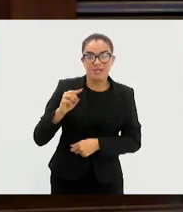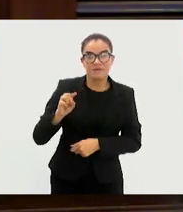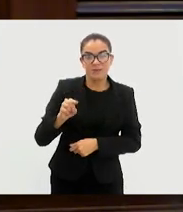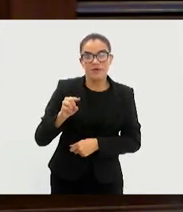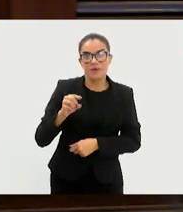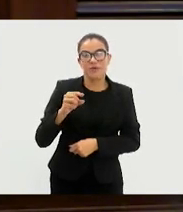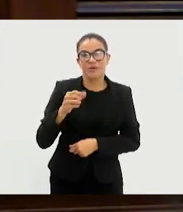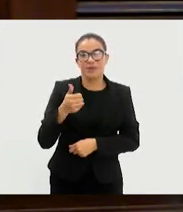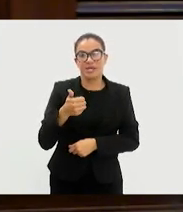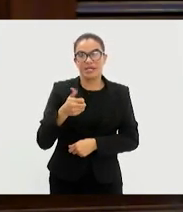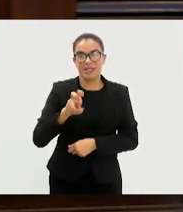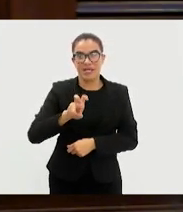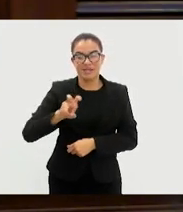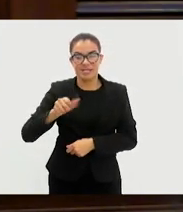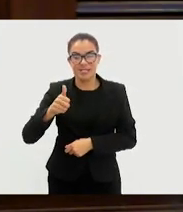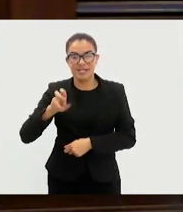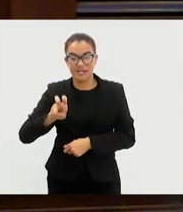municípios.